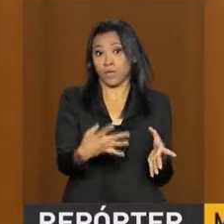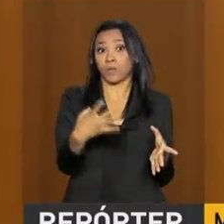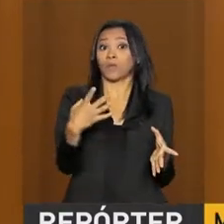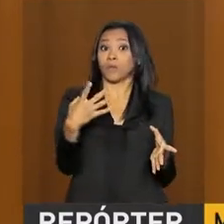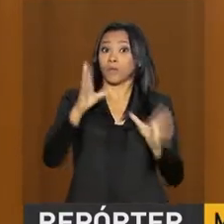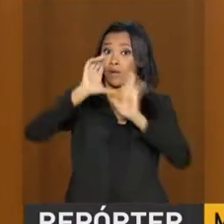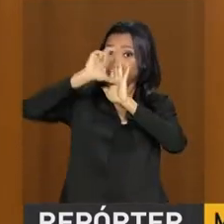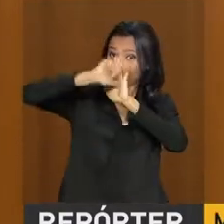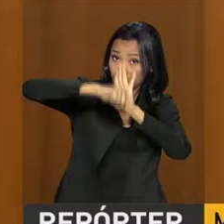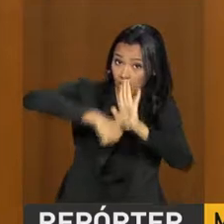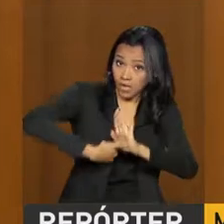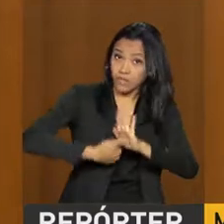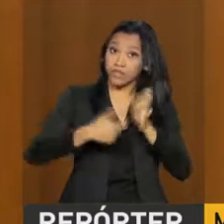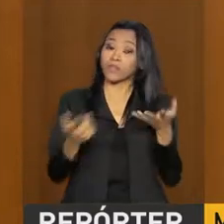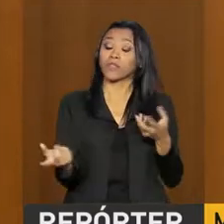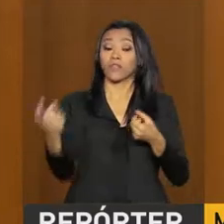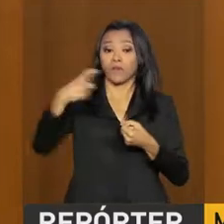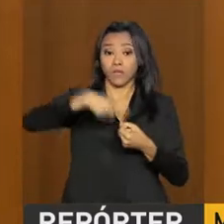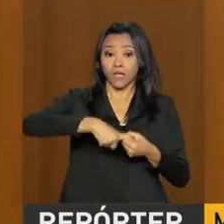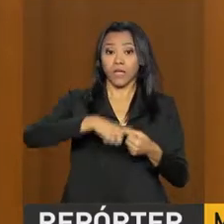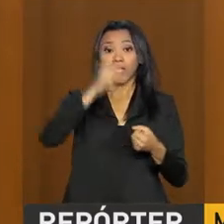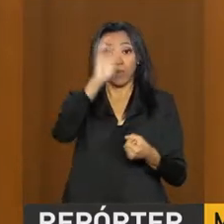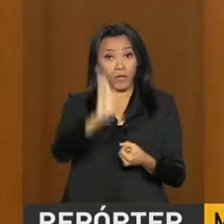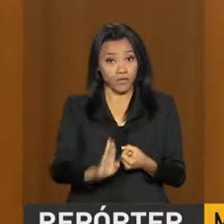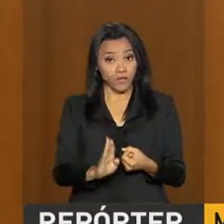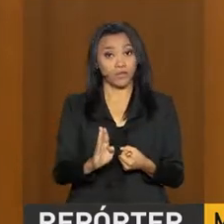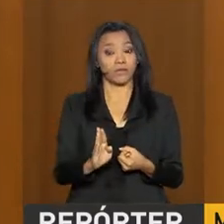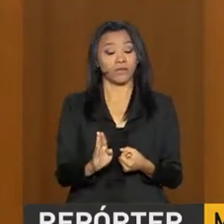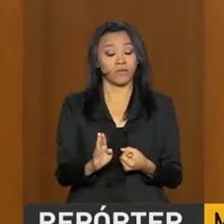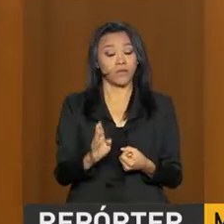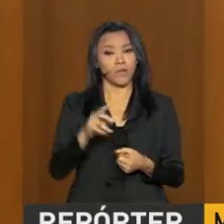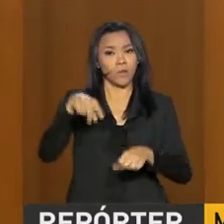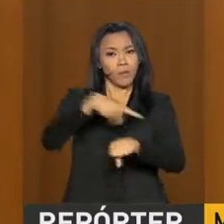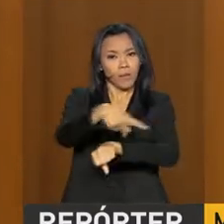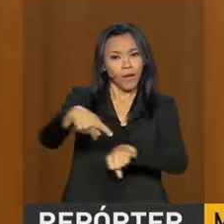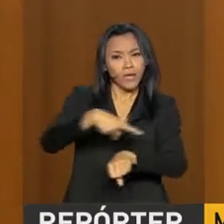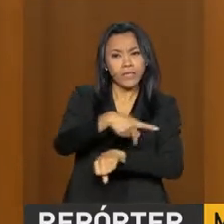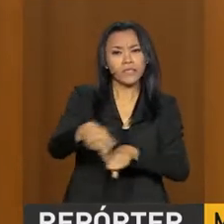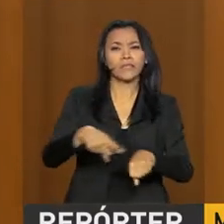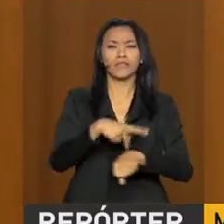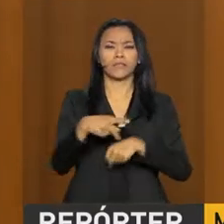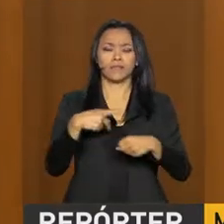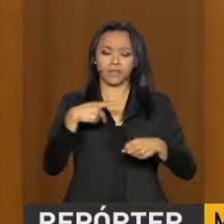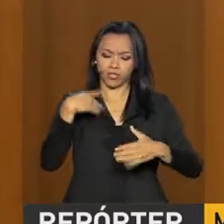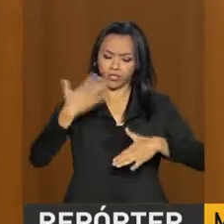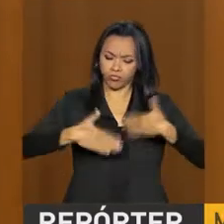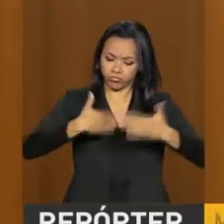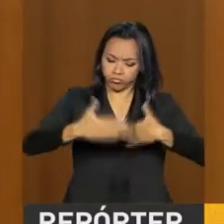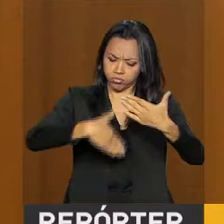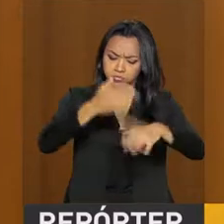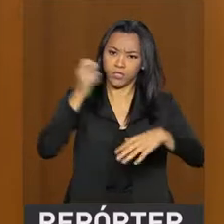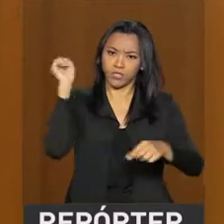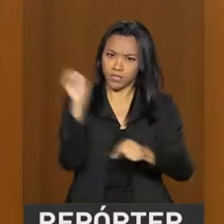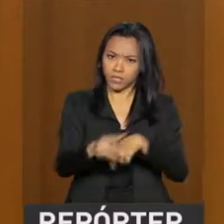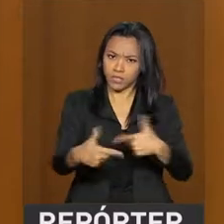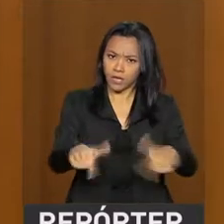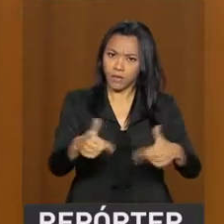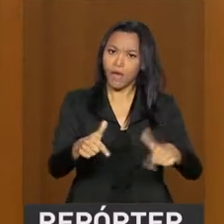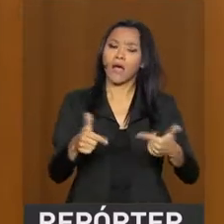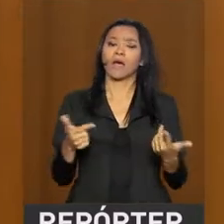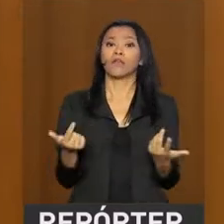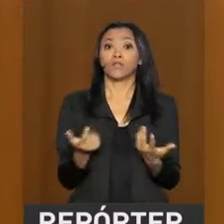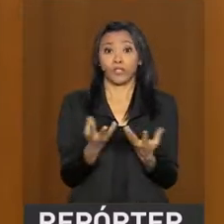voltar o brasil a ser o que é um país de muita produção de muito emprego de